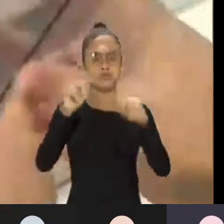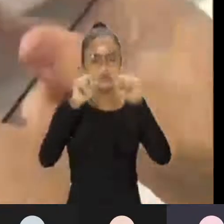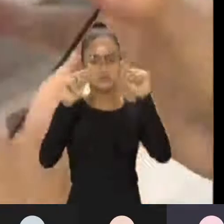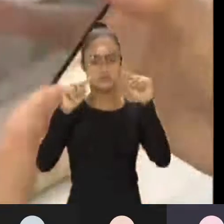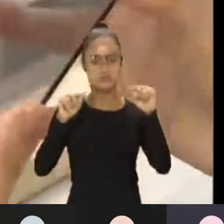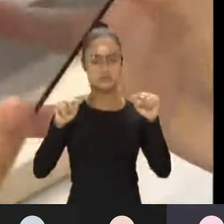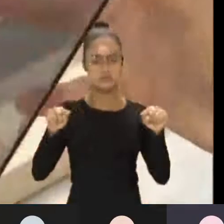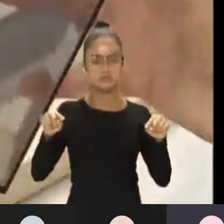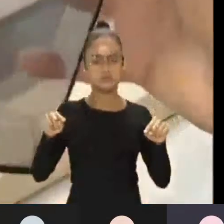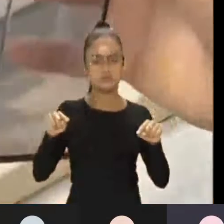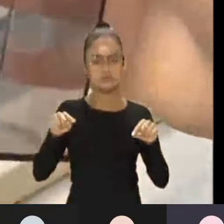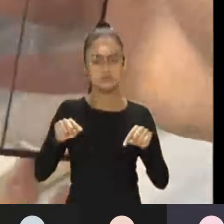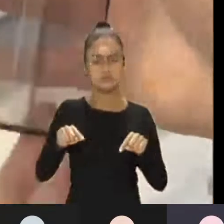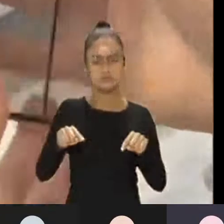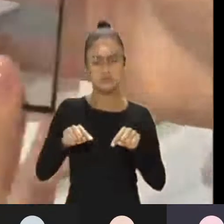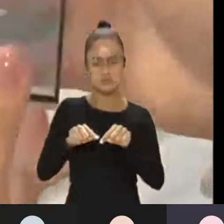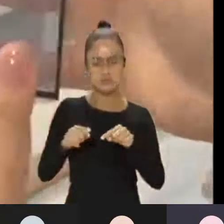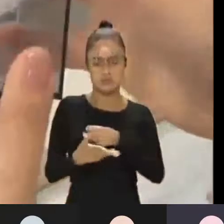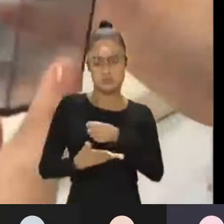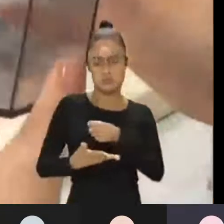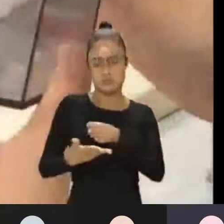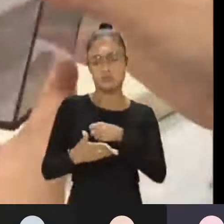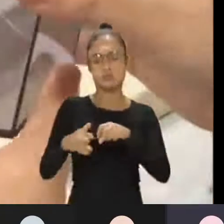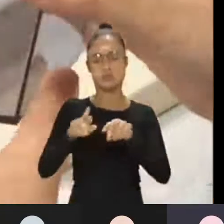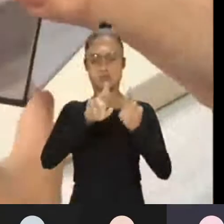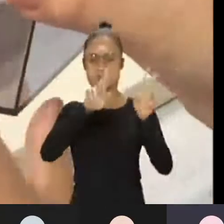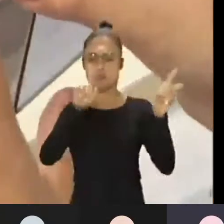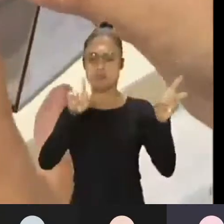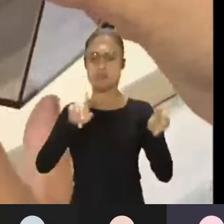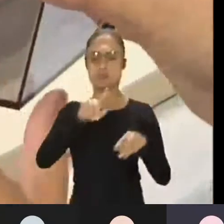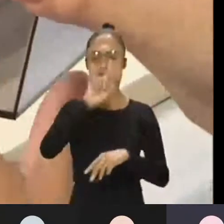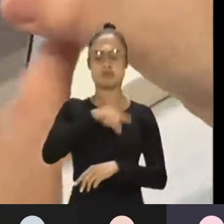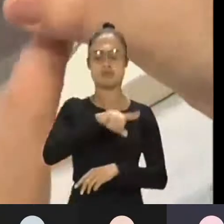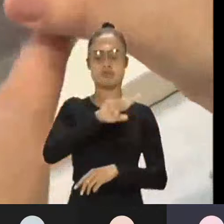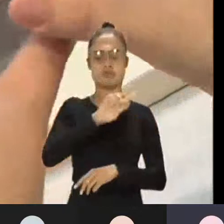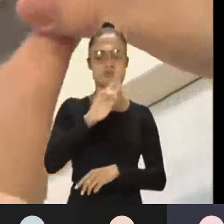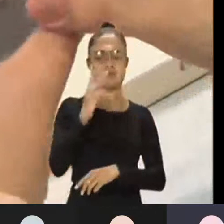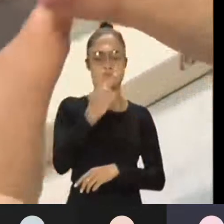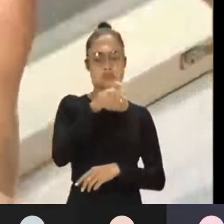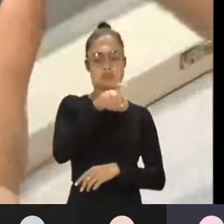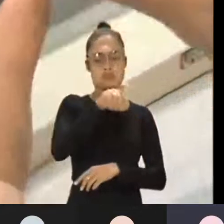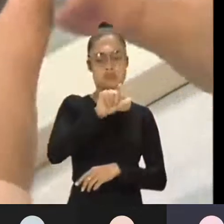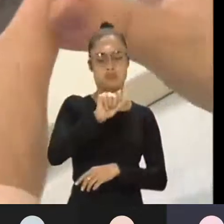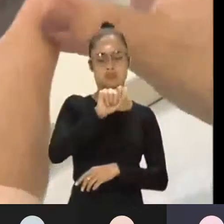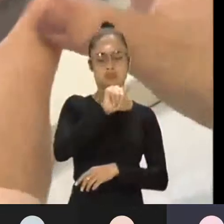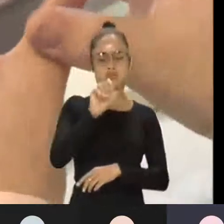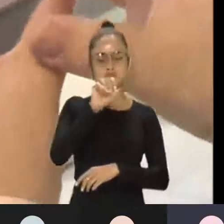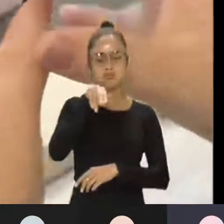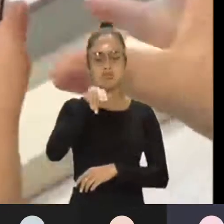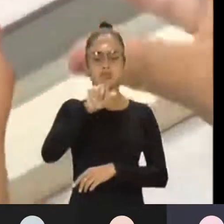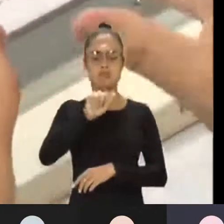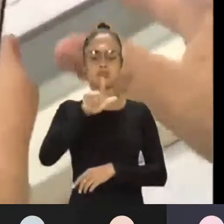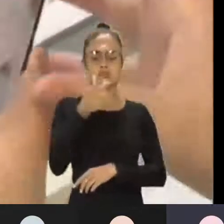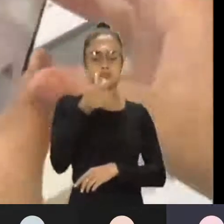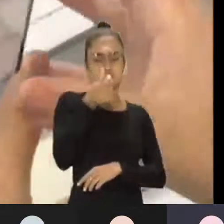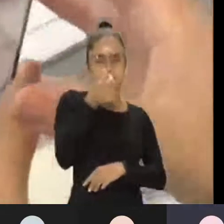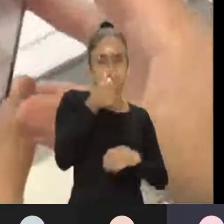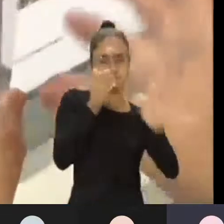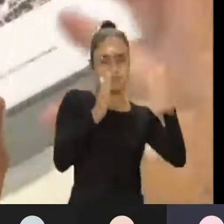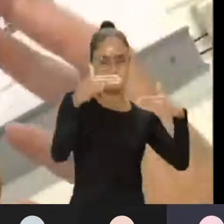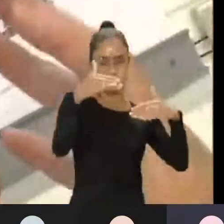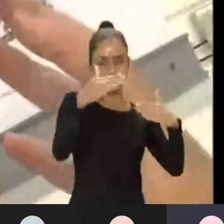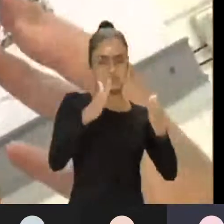diferenciado. Esse volume do prisma, ele às vezes é aplicado para fazer algumas composições, porque